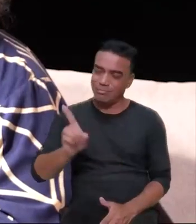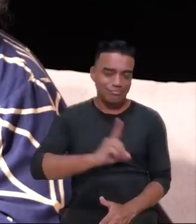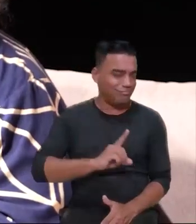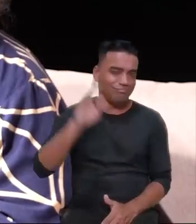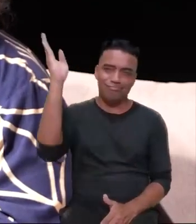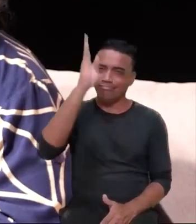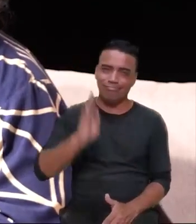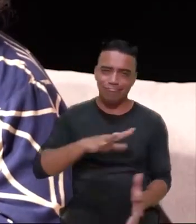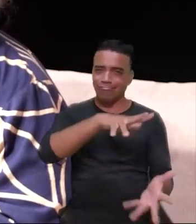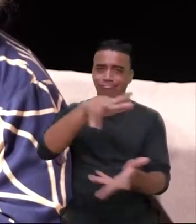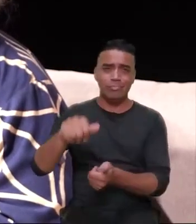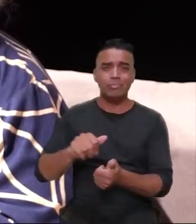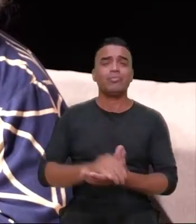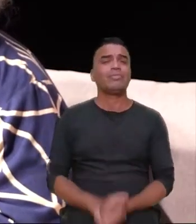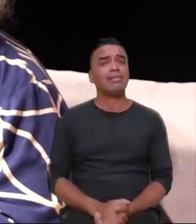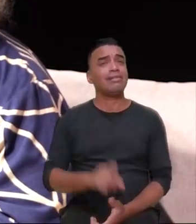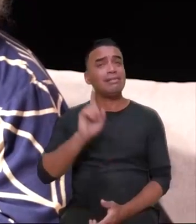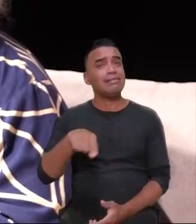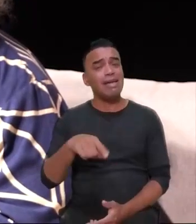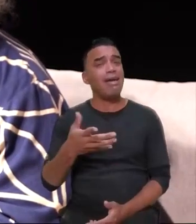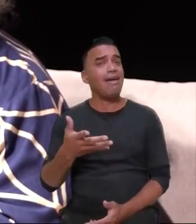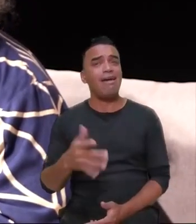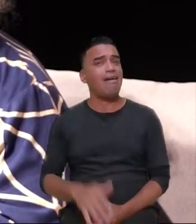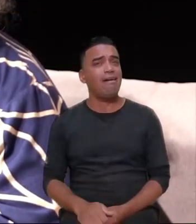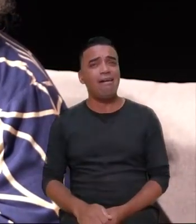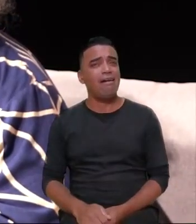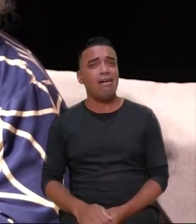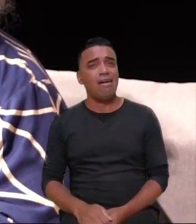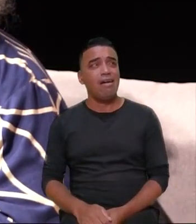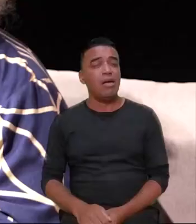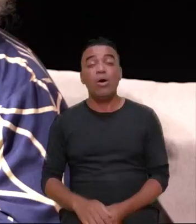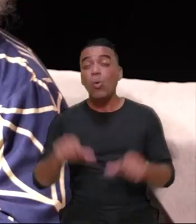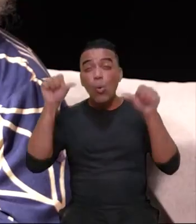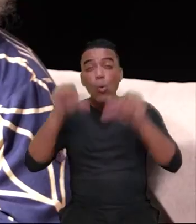e que é uma ameaça para os homens.